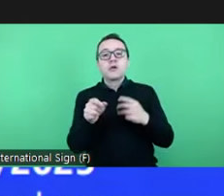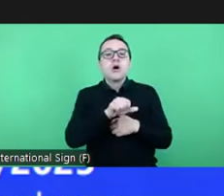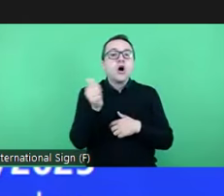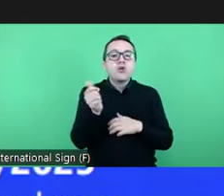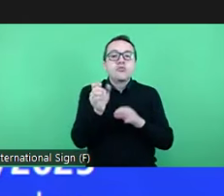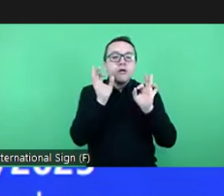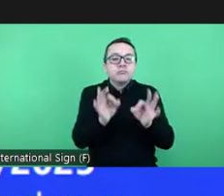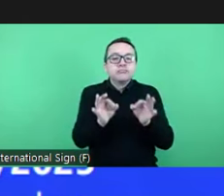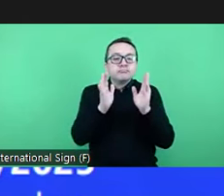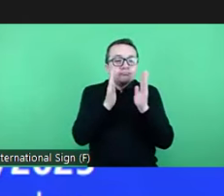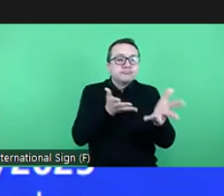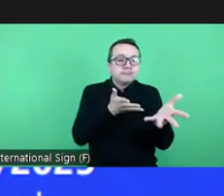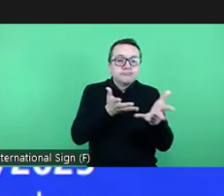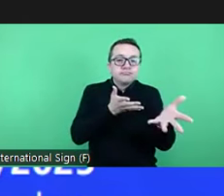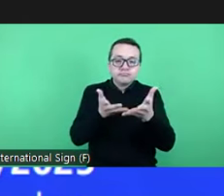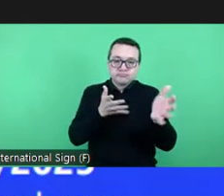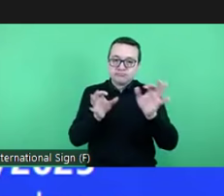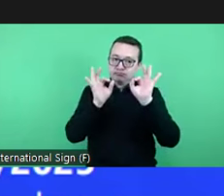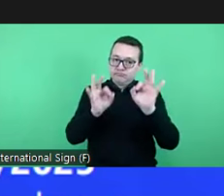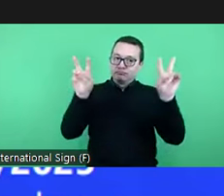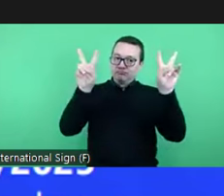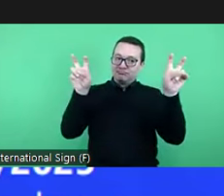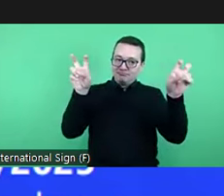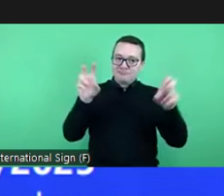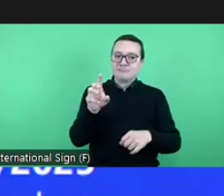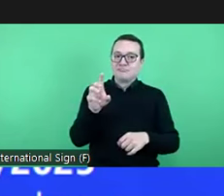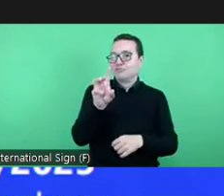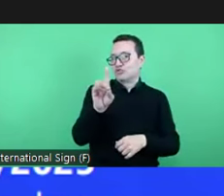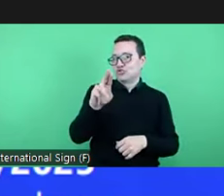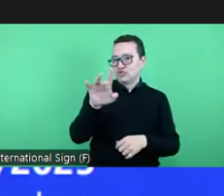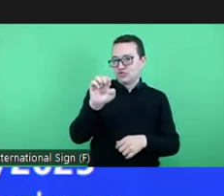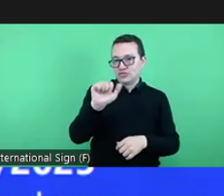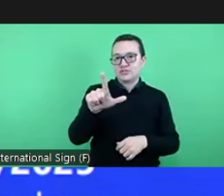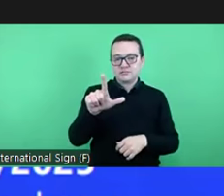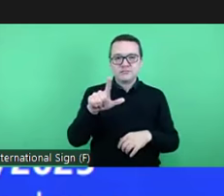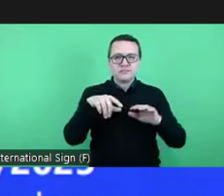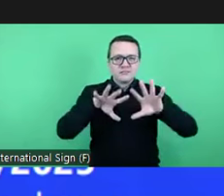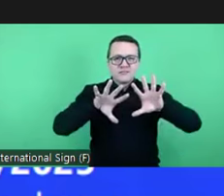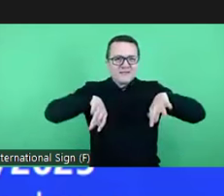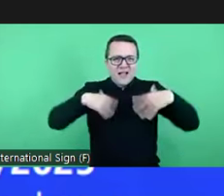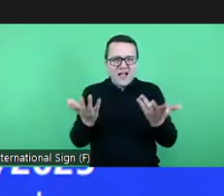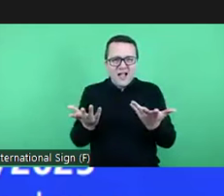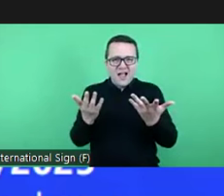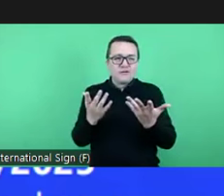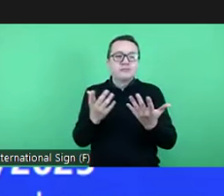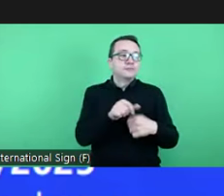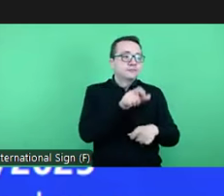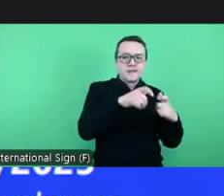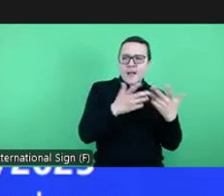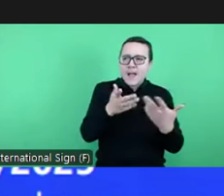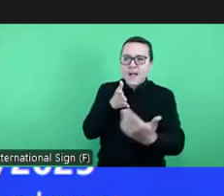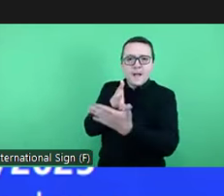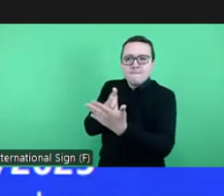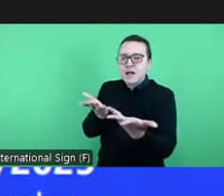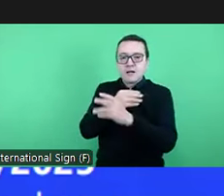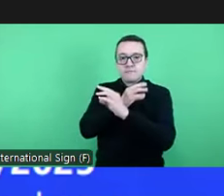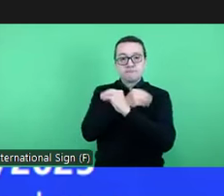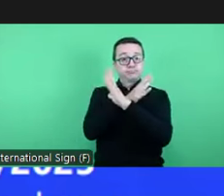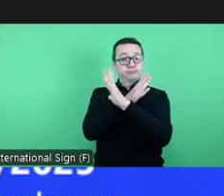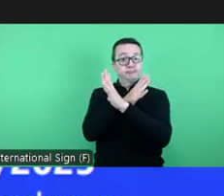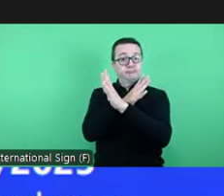We criando are essa also questão da investing in teleconsulta, SUS entendendo Digital. como esse processo funciona e como é We que a are gente pode trying to melhorar